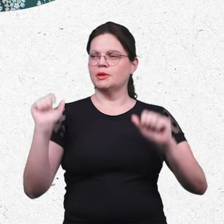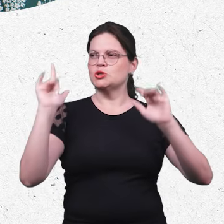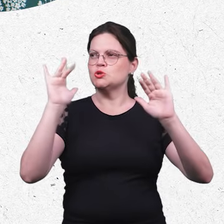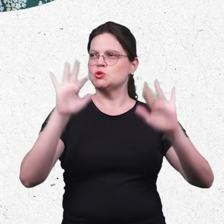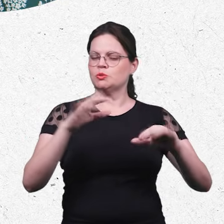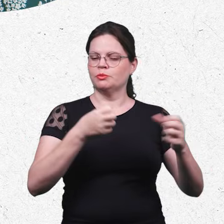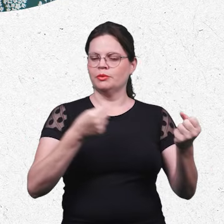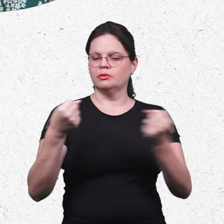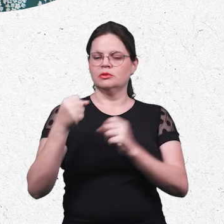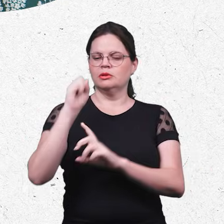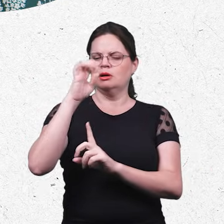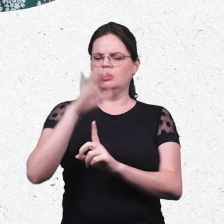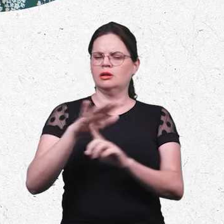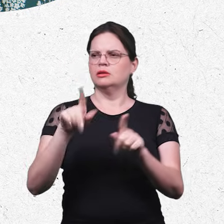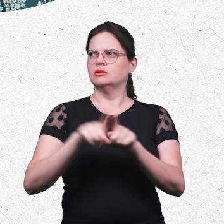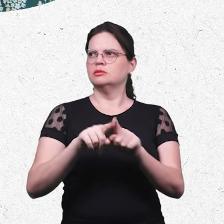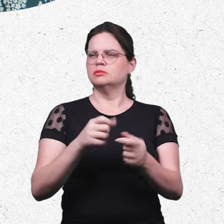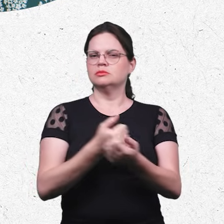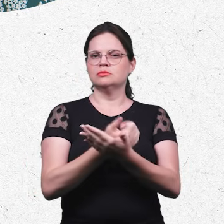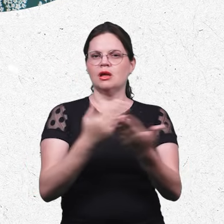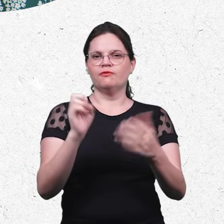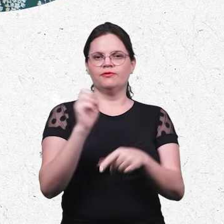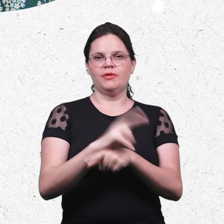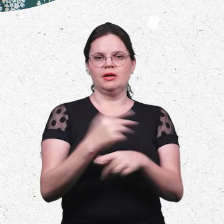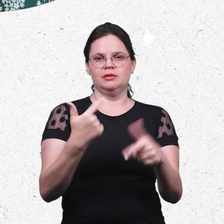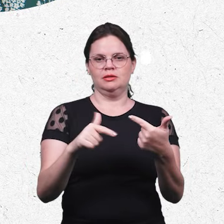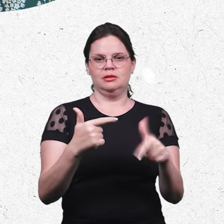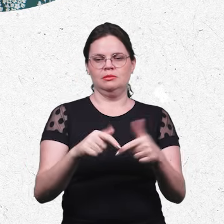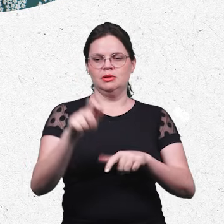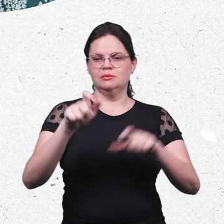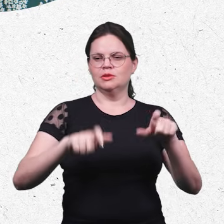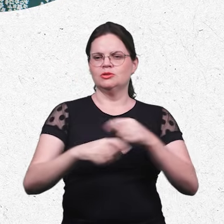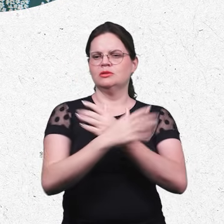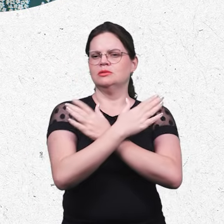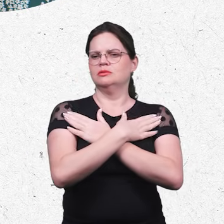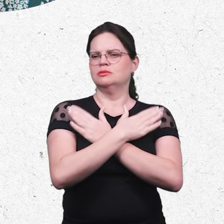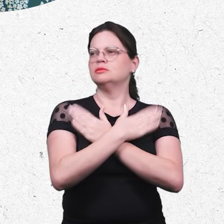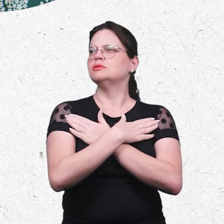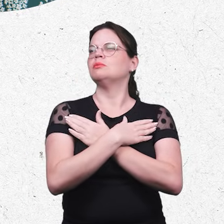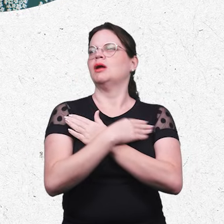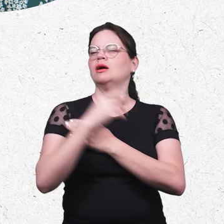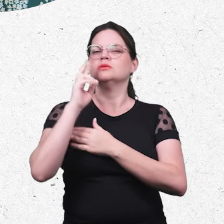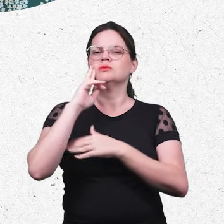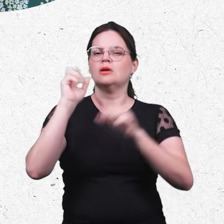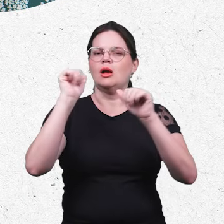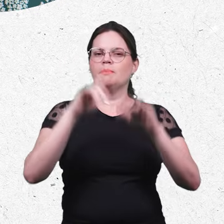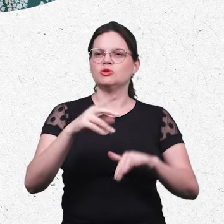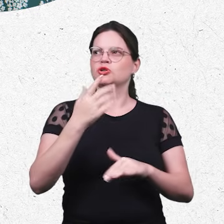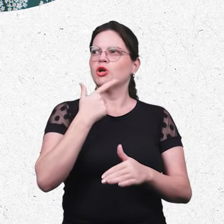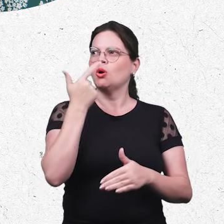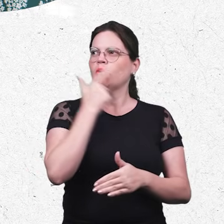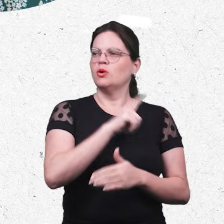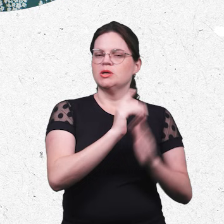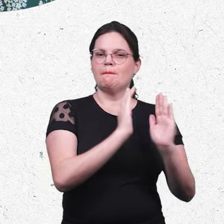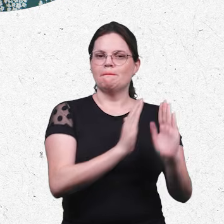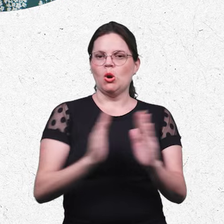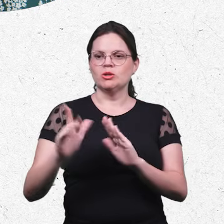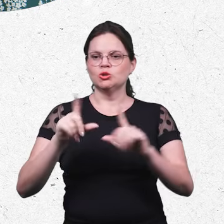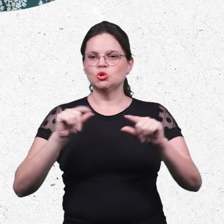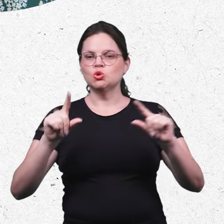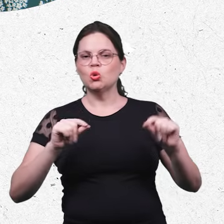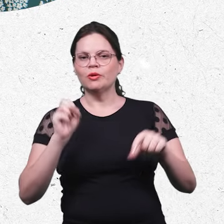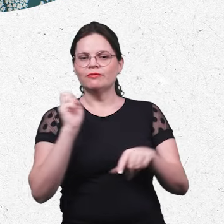com poder e graça, meu Deus, abrindo portas, aqueles que passam pelo processo seletivo, que o Senhor possa